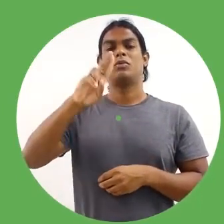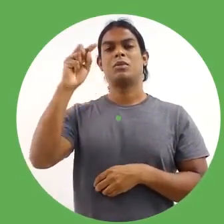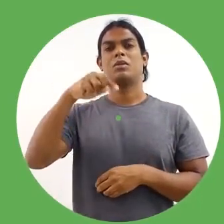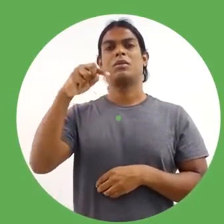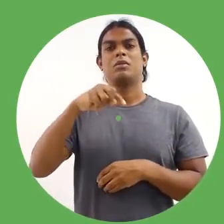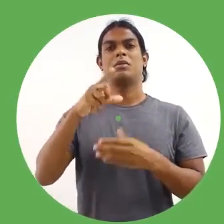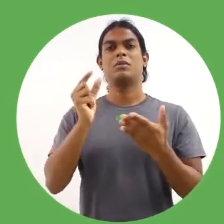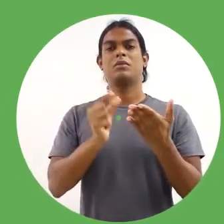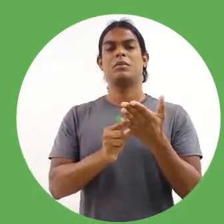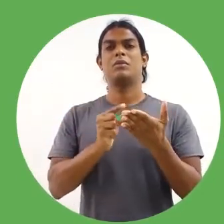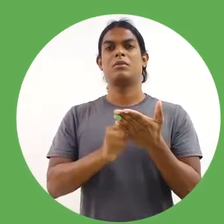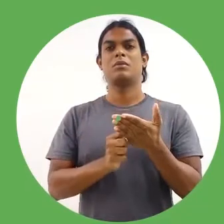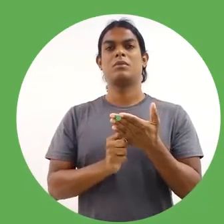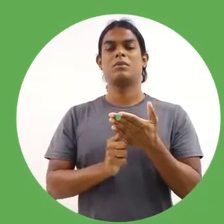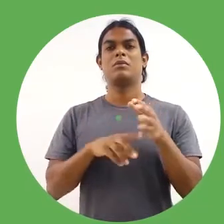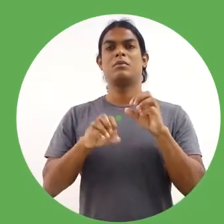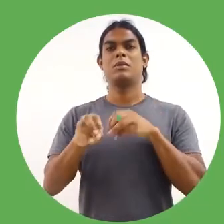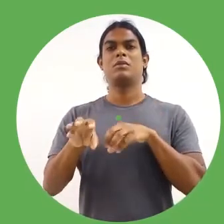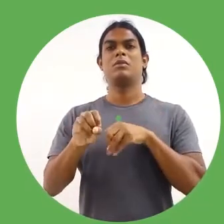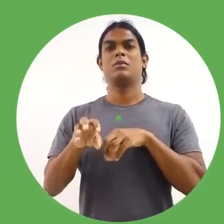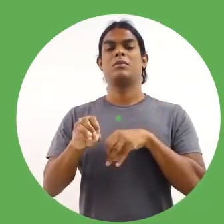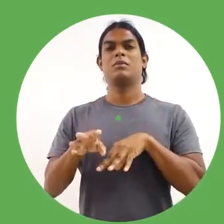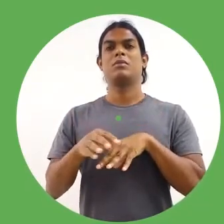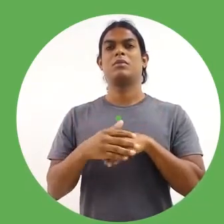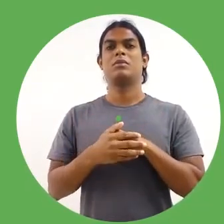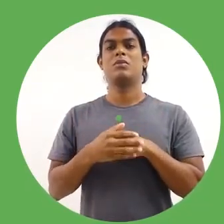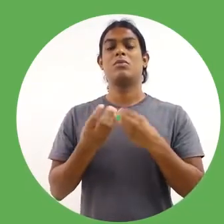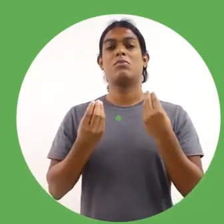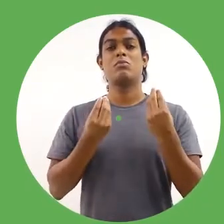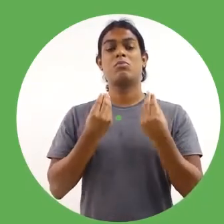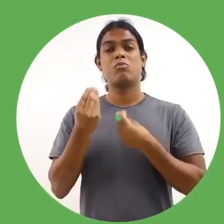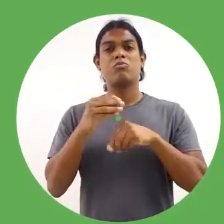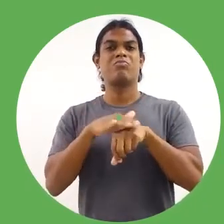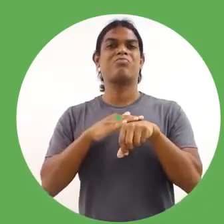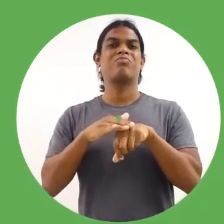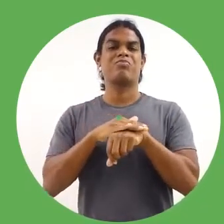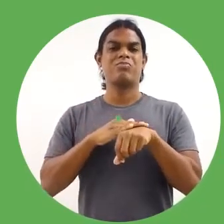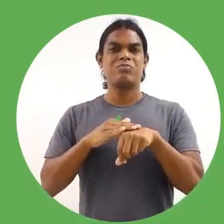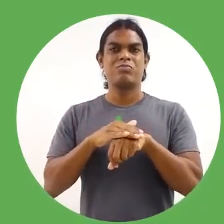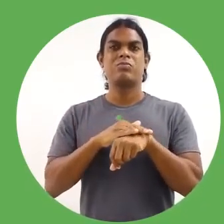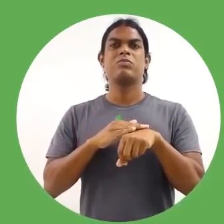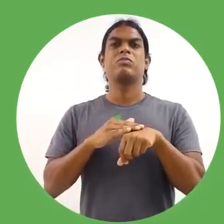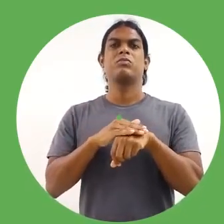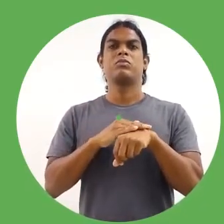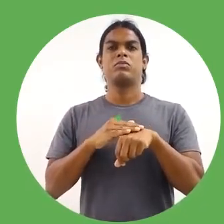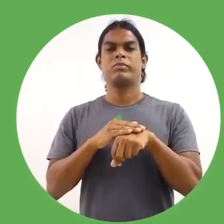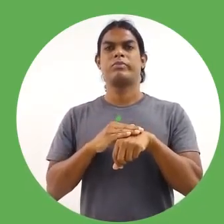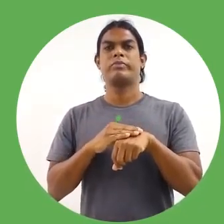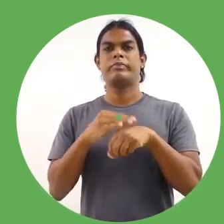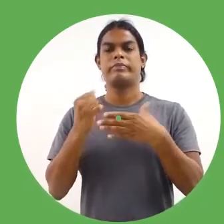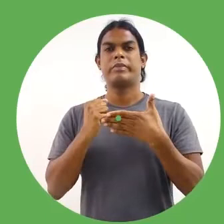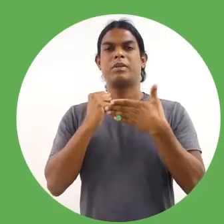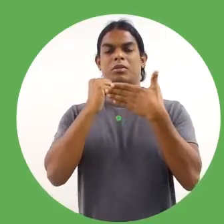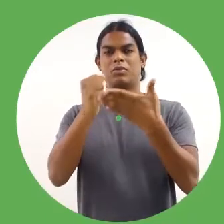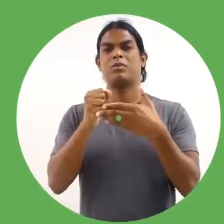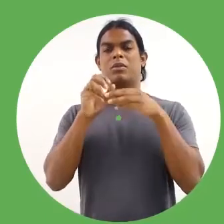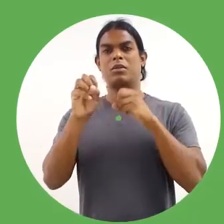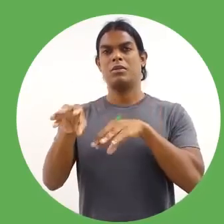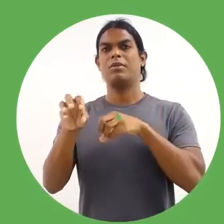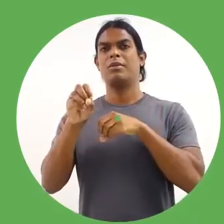recursos tecnológicos para a educação, muito se tem discutido sobre o uso de smartphones e tablets para ajudar nos processos de